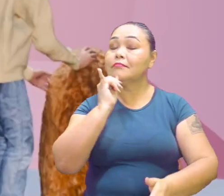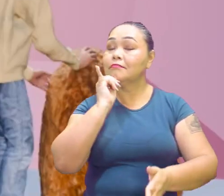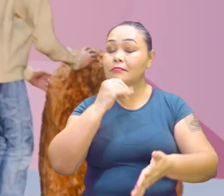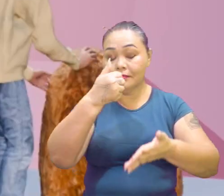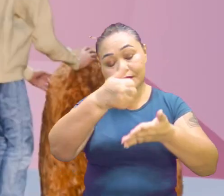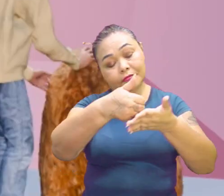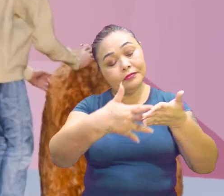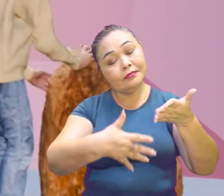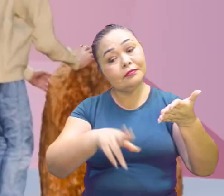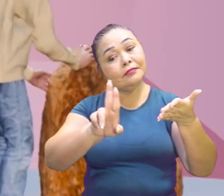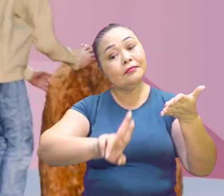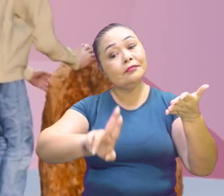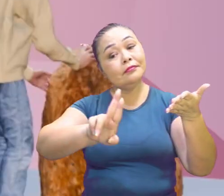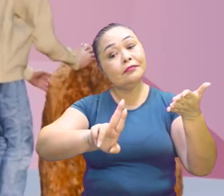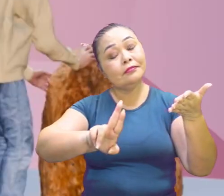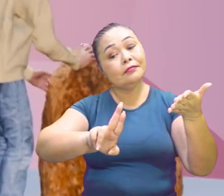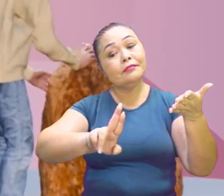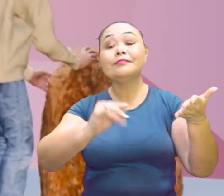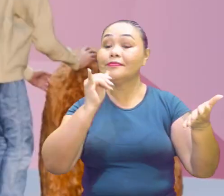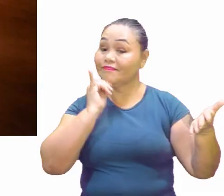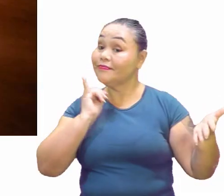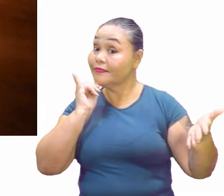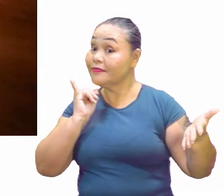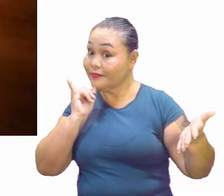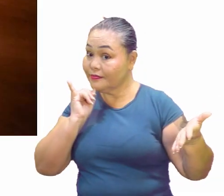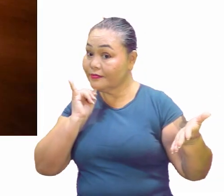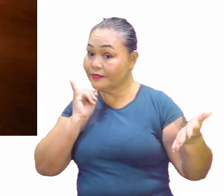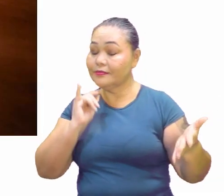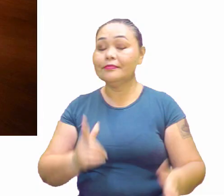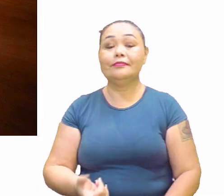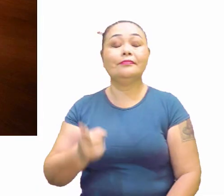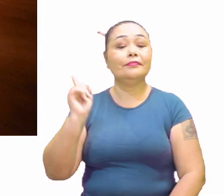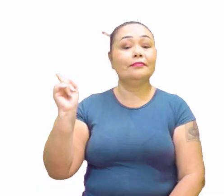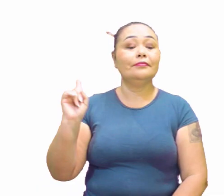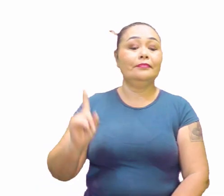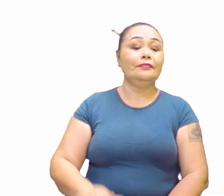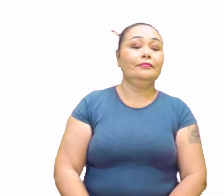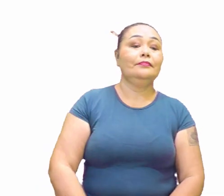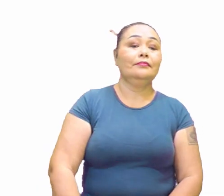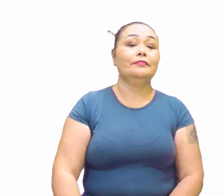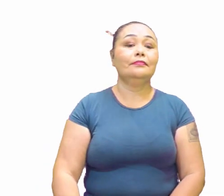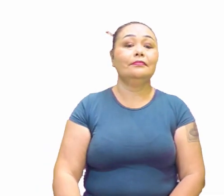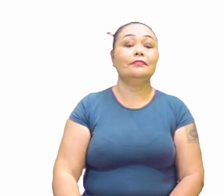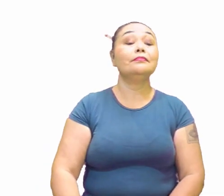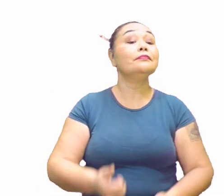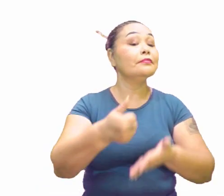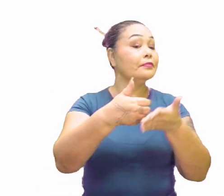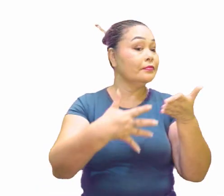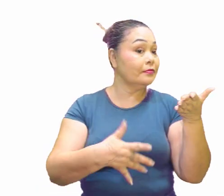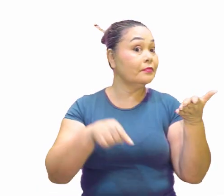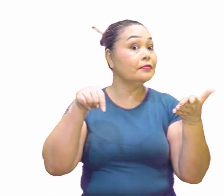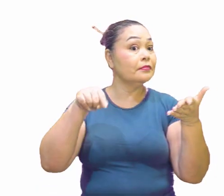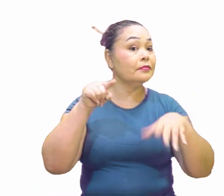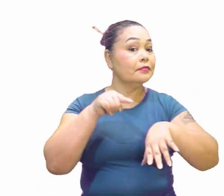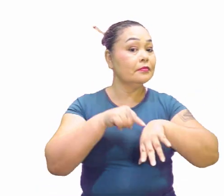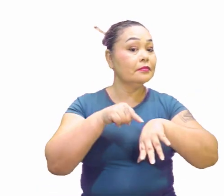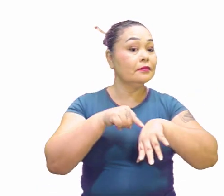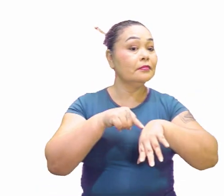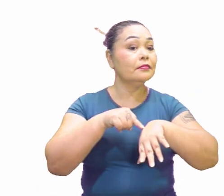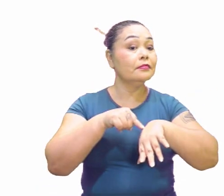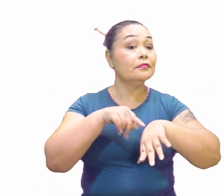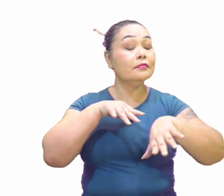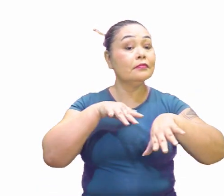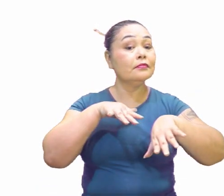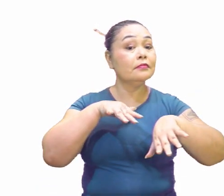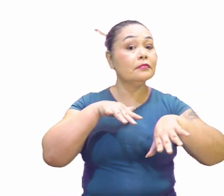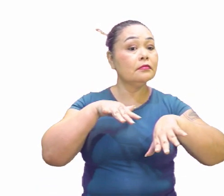desenvolvimento, né, usando a exemplificação. De olho aqui na tela. O desenvolvimento é o movimento